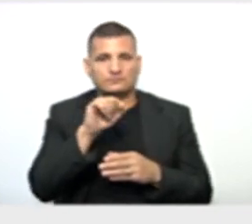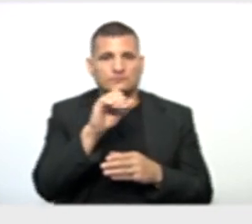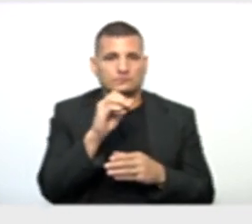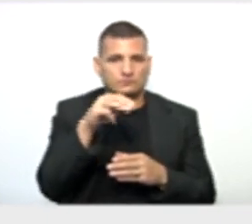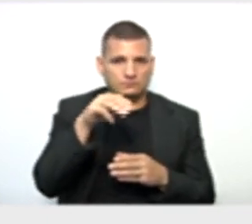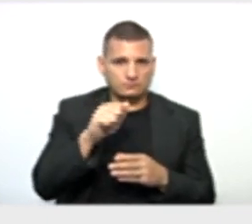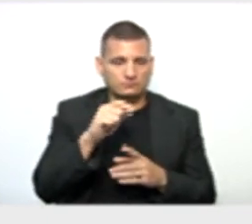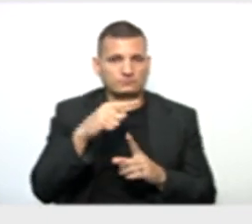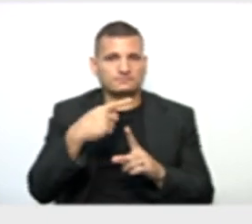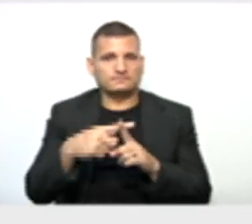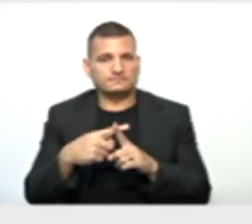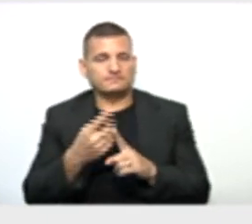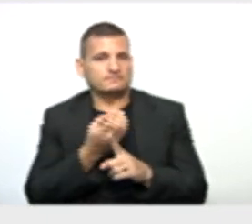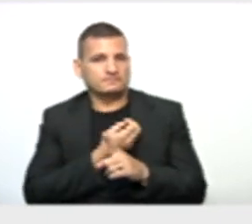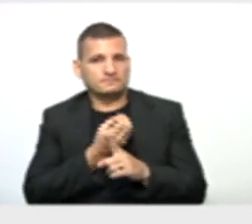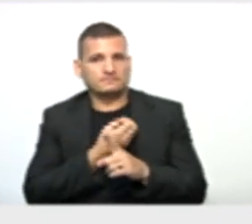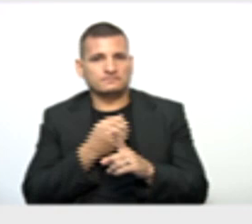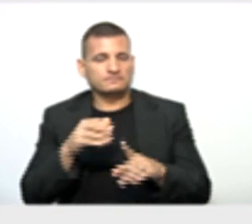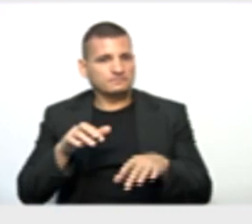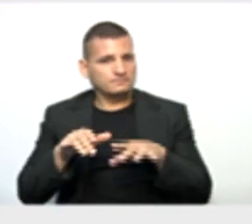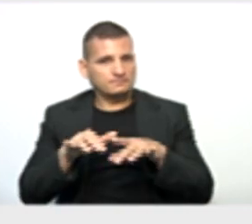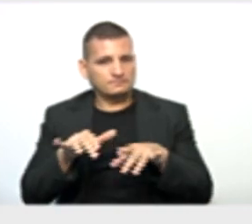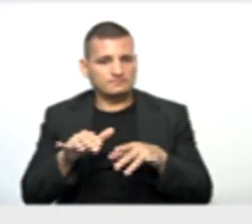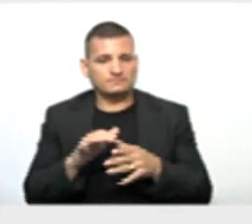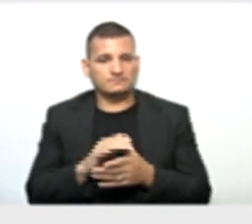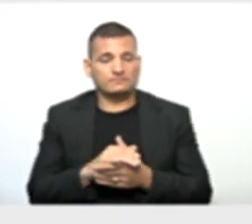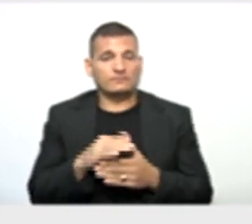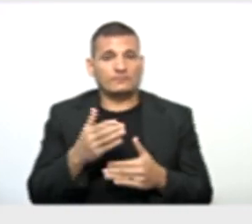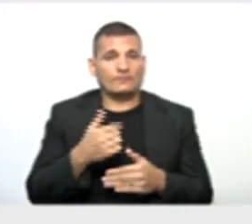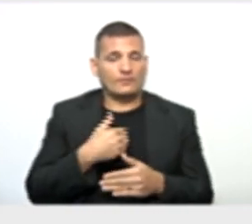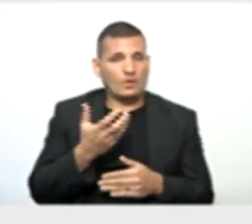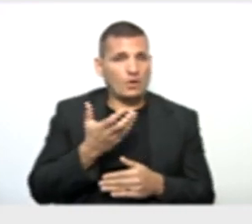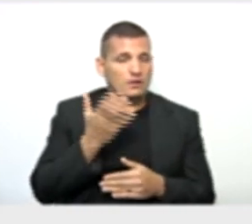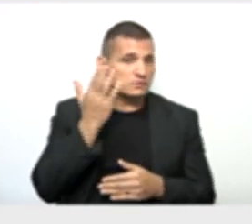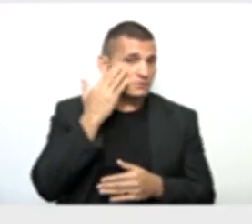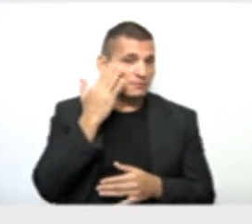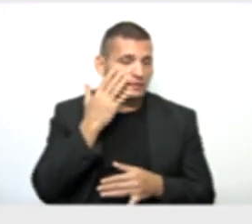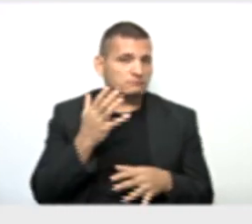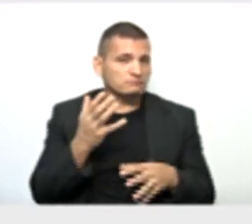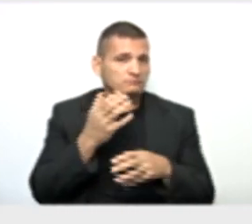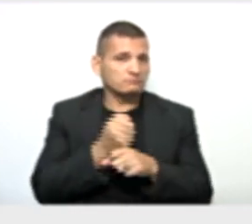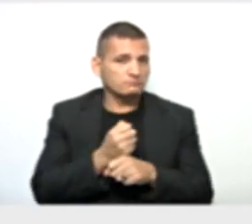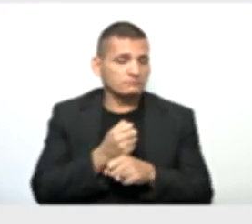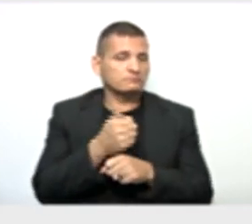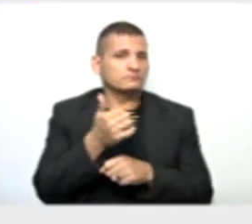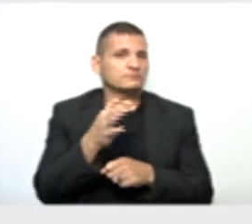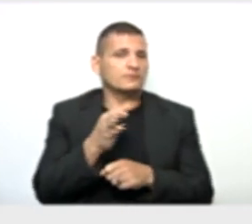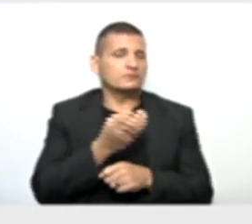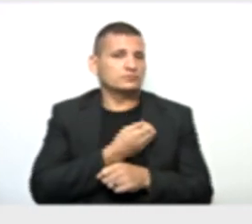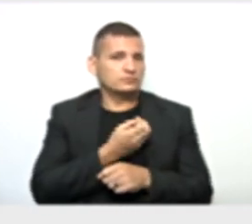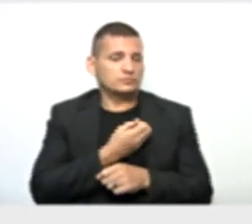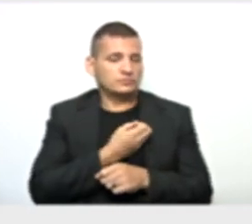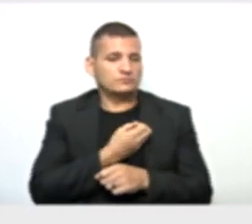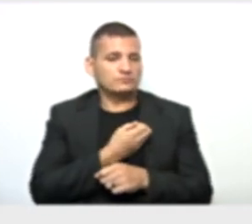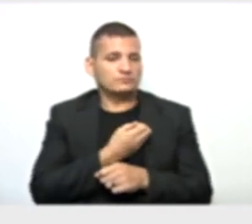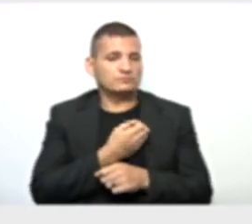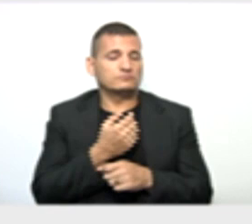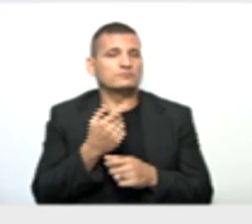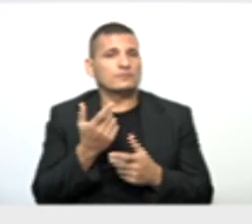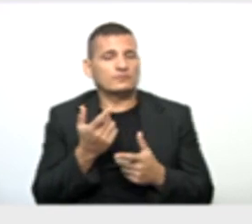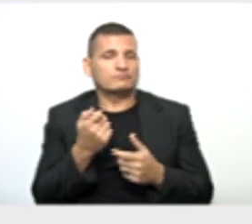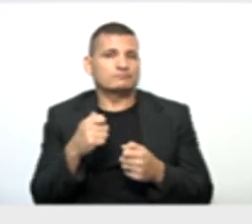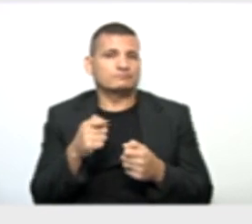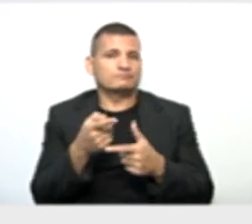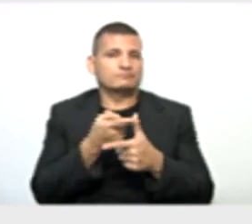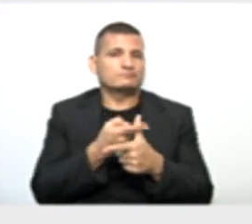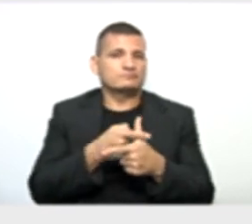o número digitado. Bom, como eu quero a média dos 10 números que o usuário vai digitar do teclado, eu vou ter que dividir, né,